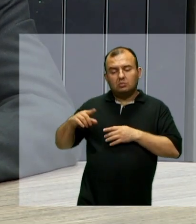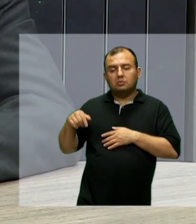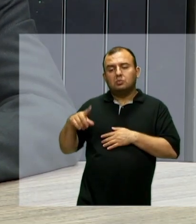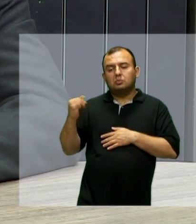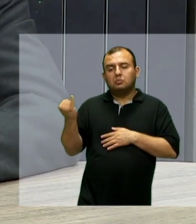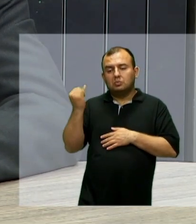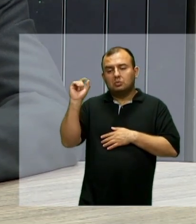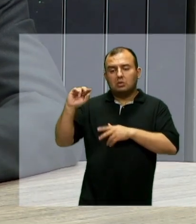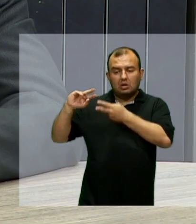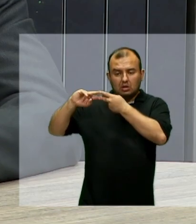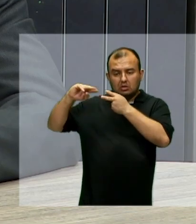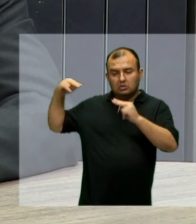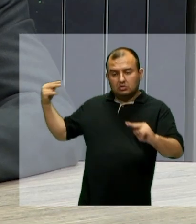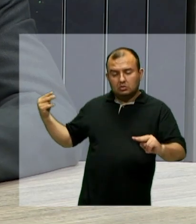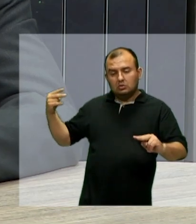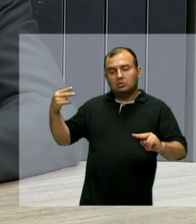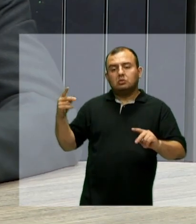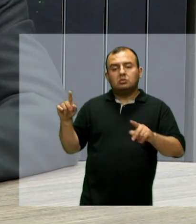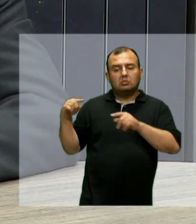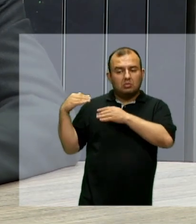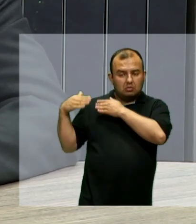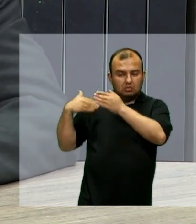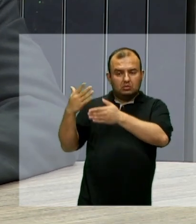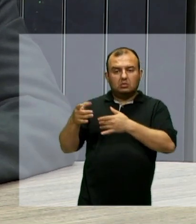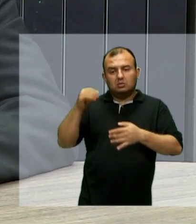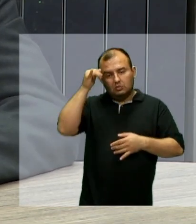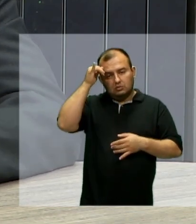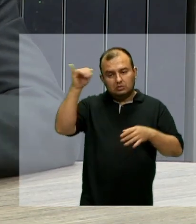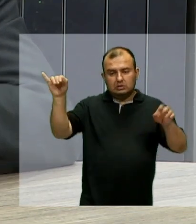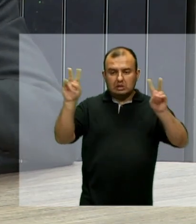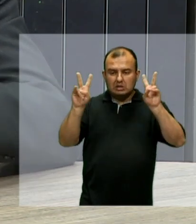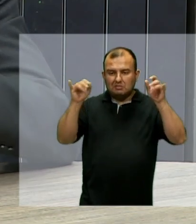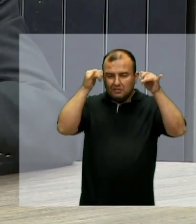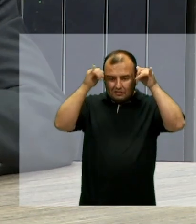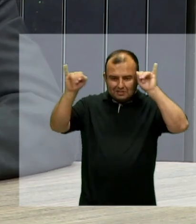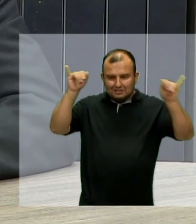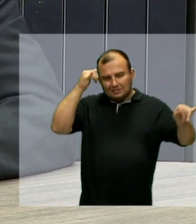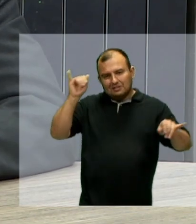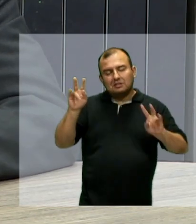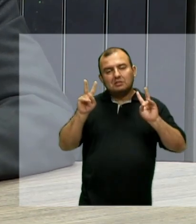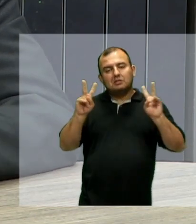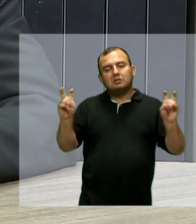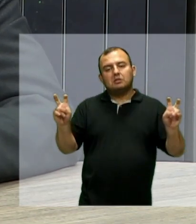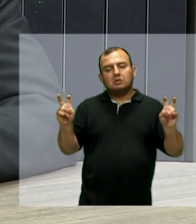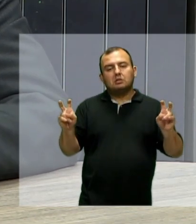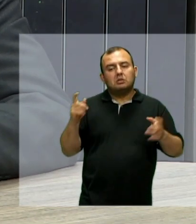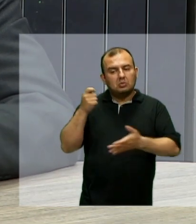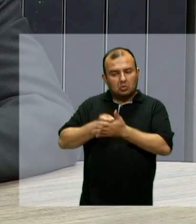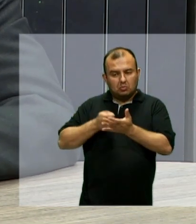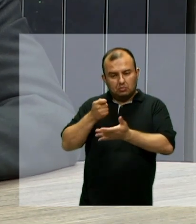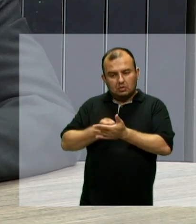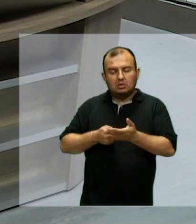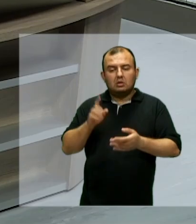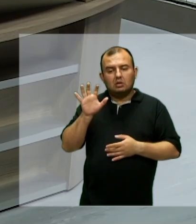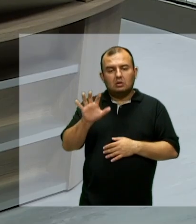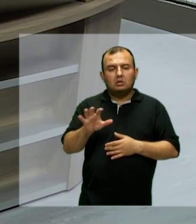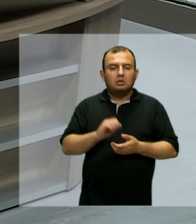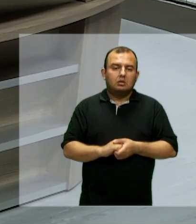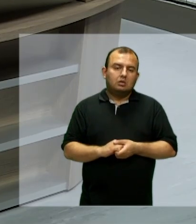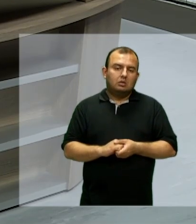e a prevenção, né, nós estamos conversando aqui, talvez seja a grande forma de combater isso aí.